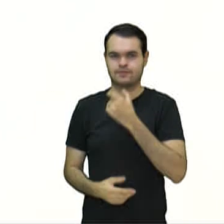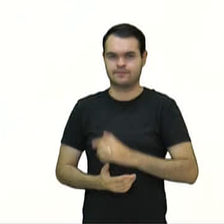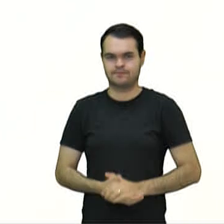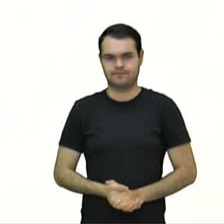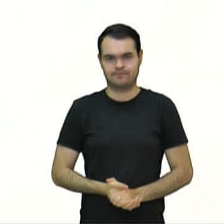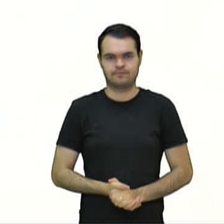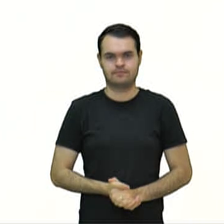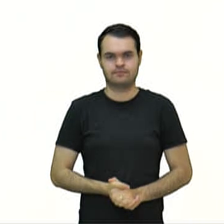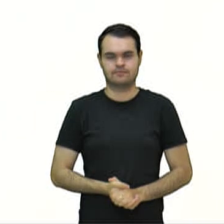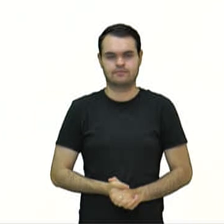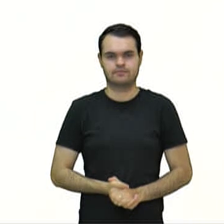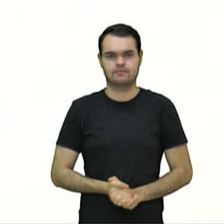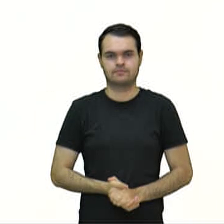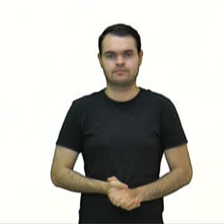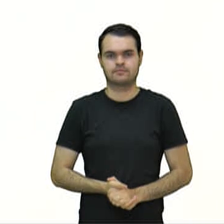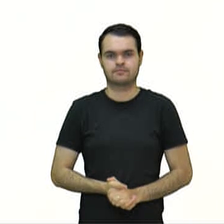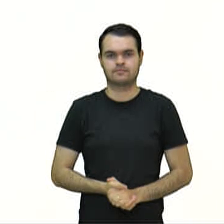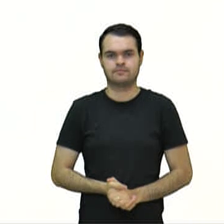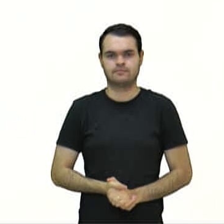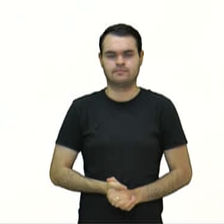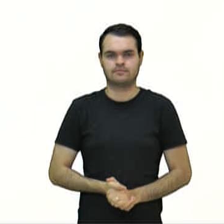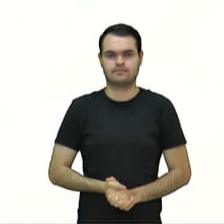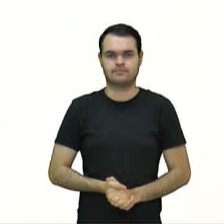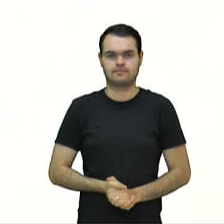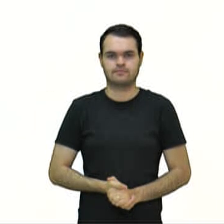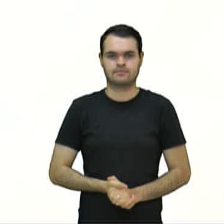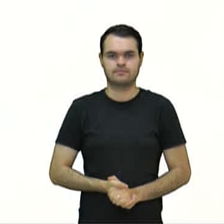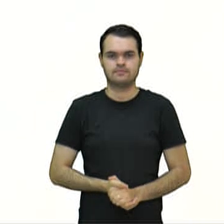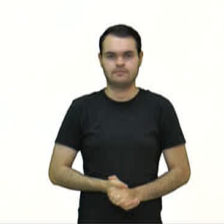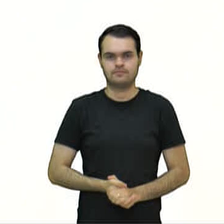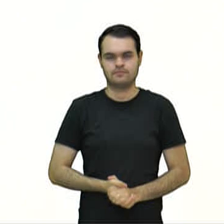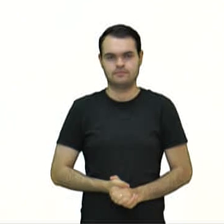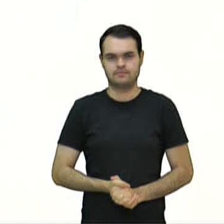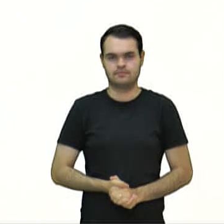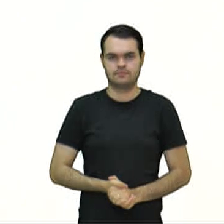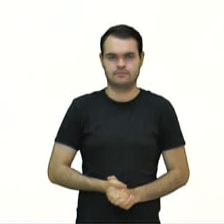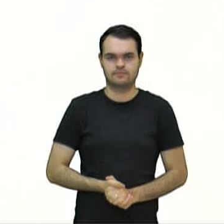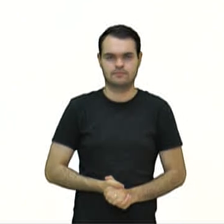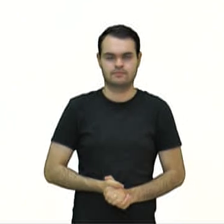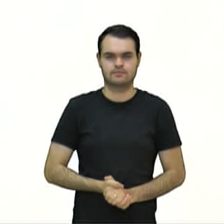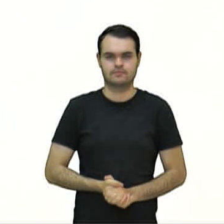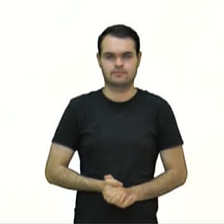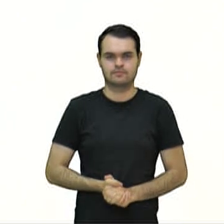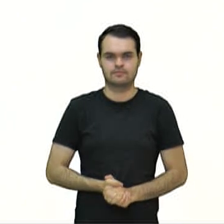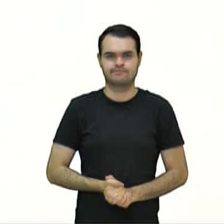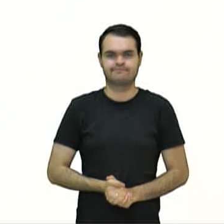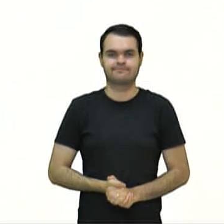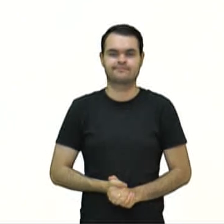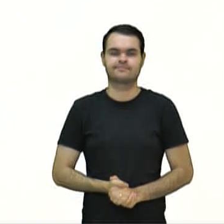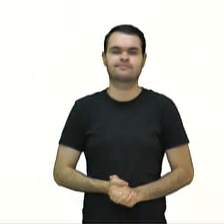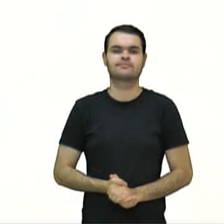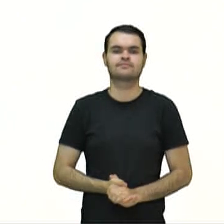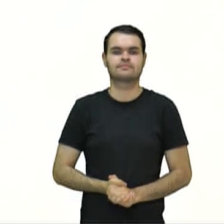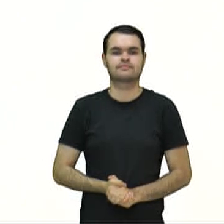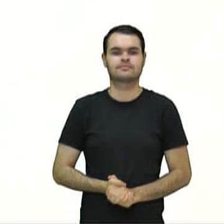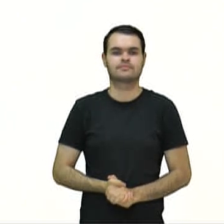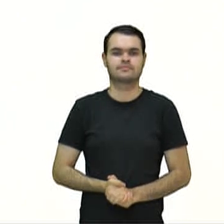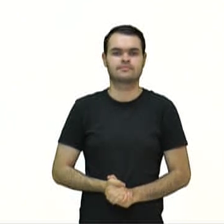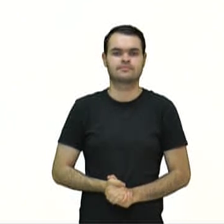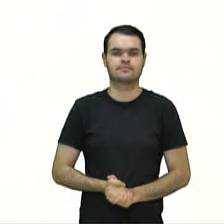21 top 10 hits in the United States and sold more than 70 million